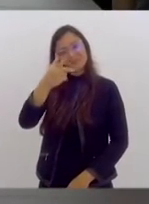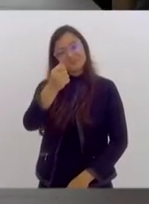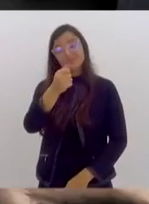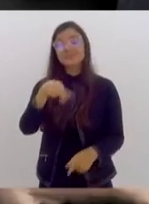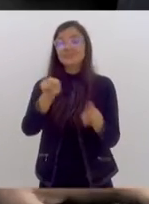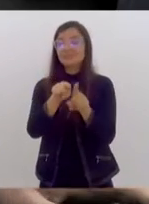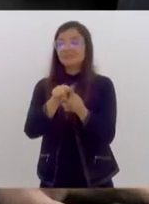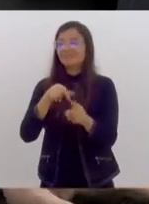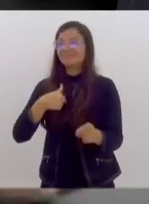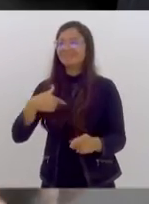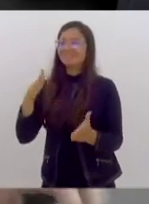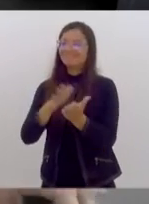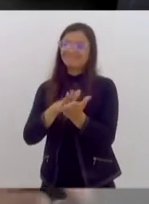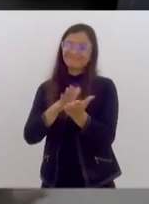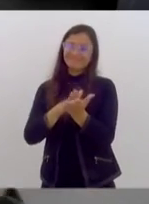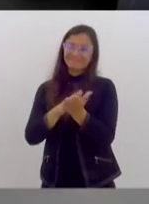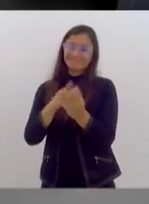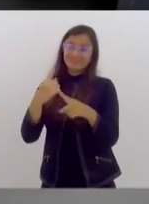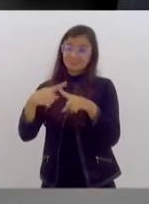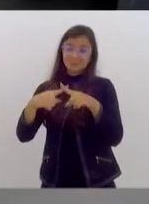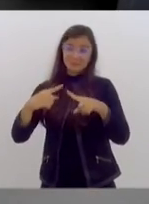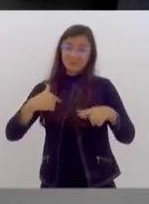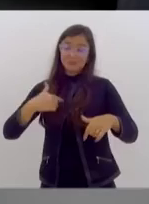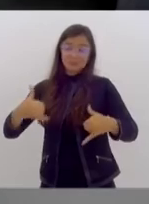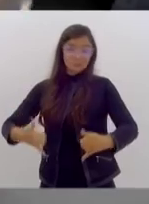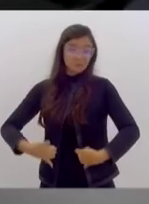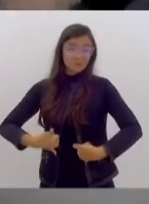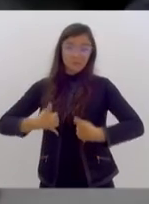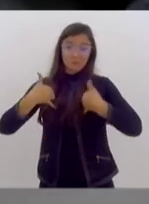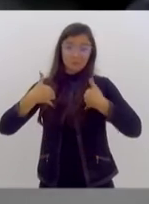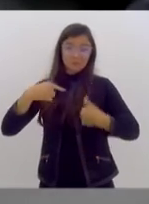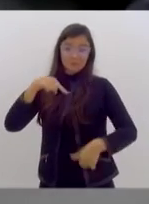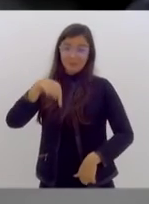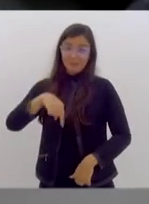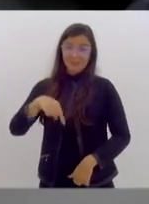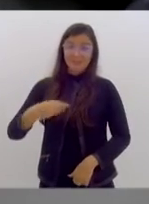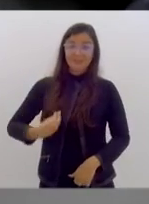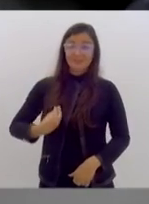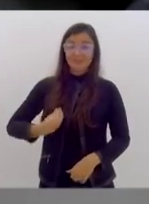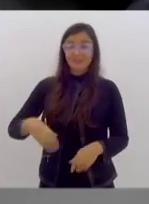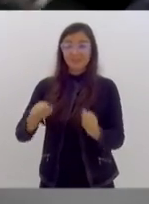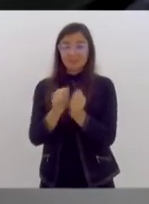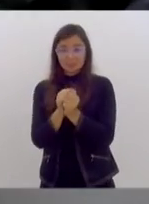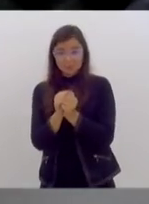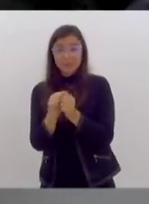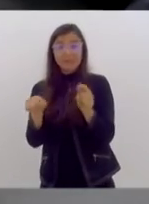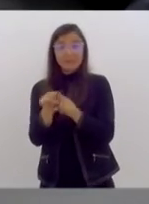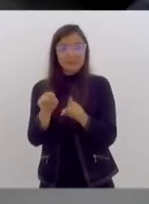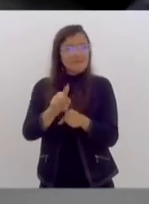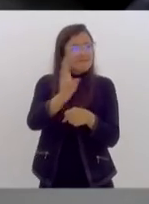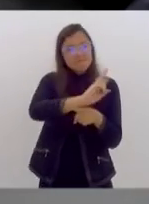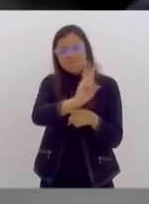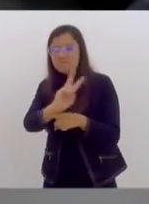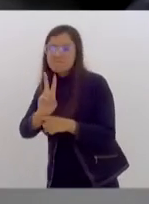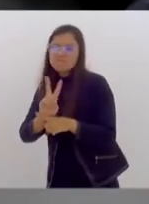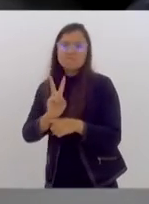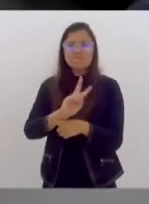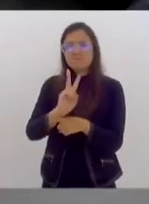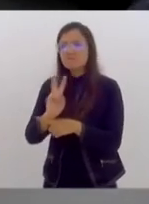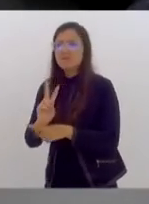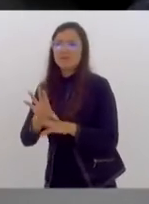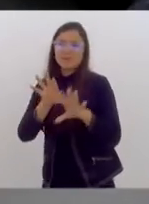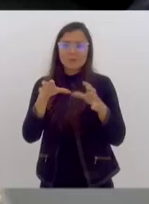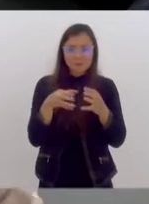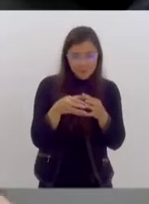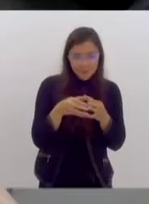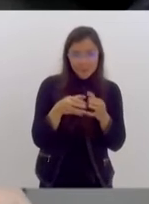parabenizar foi um orgulho está participando de diversas fiscalização em conjunto aqui com